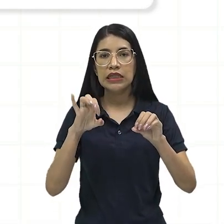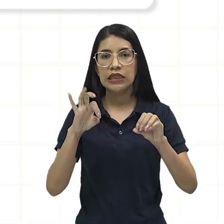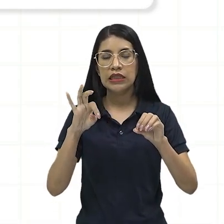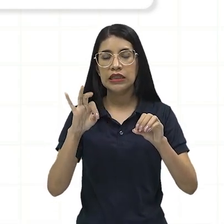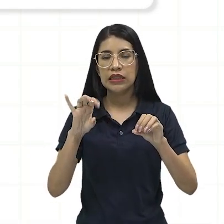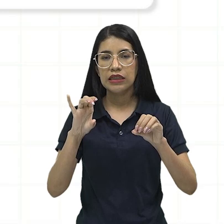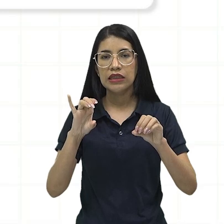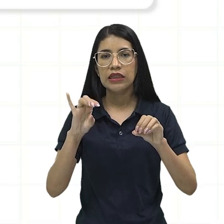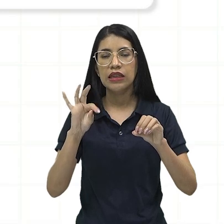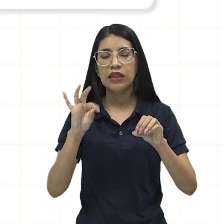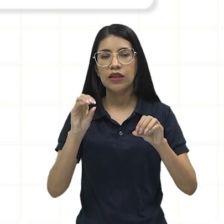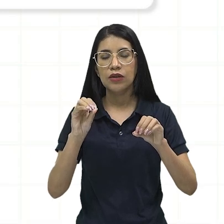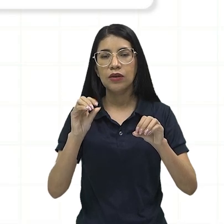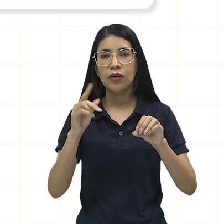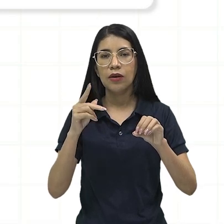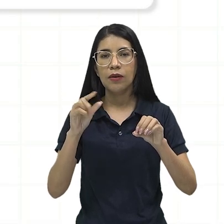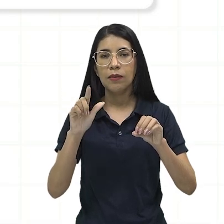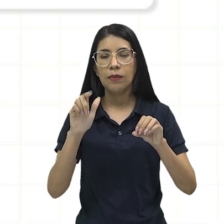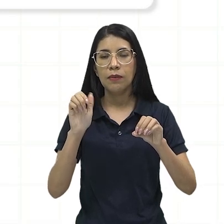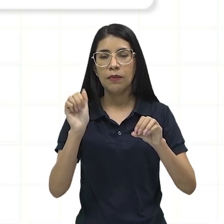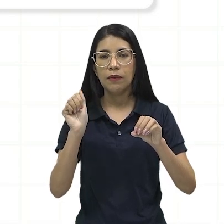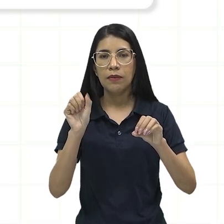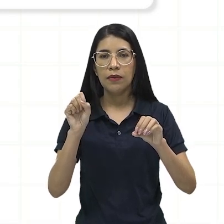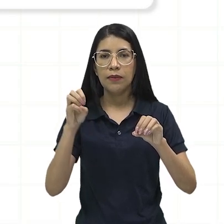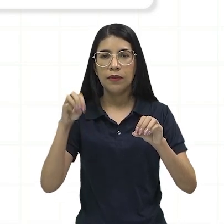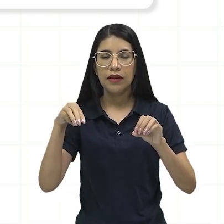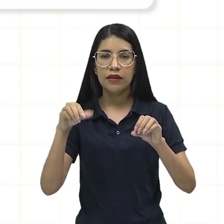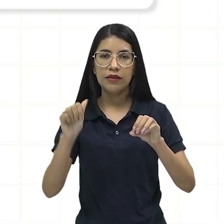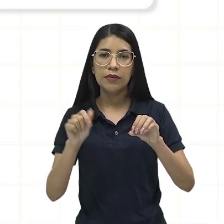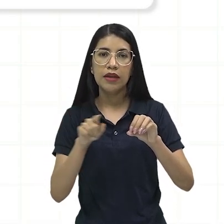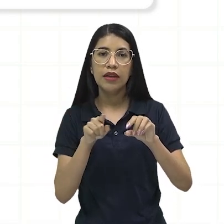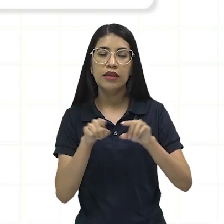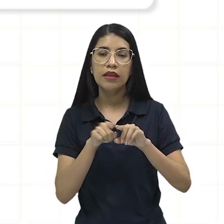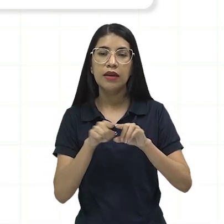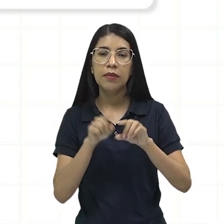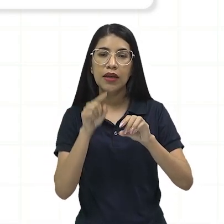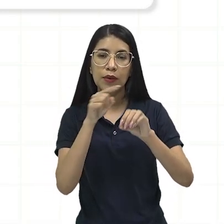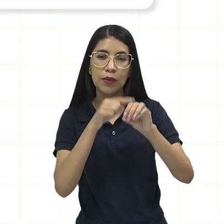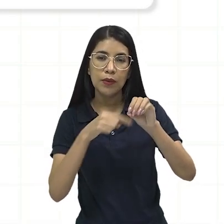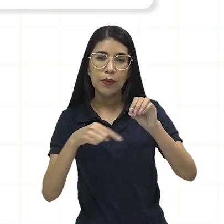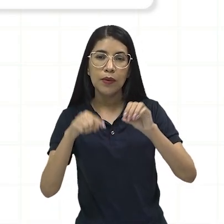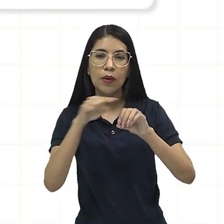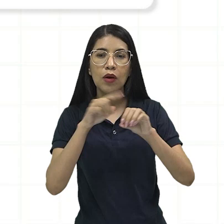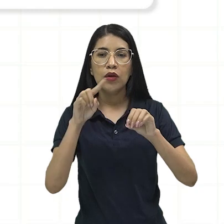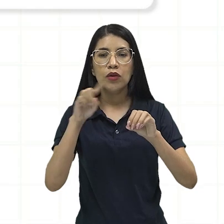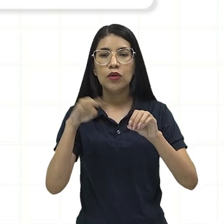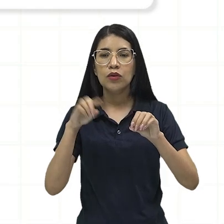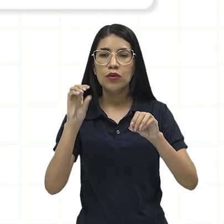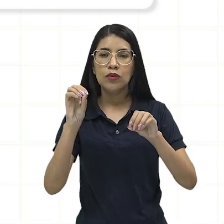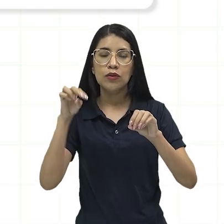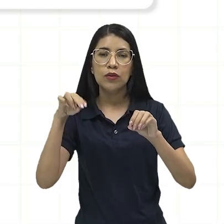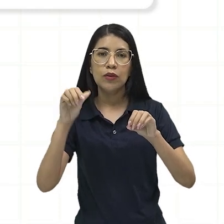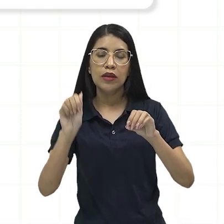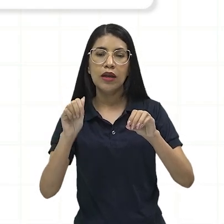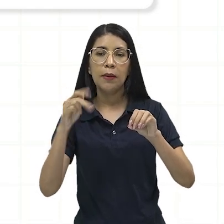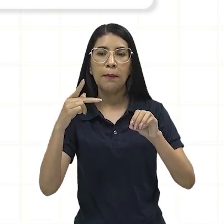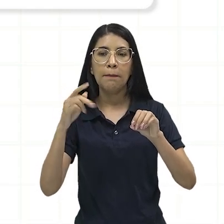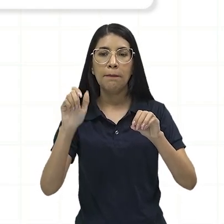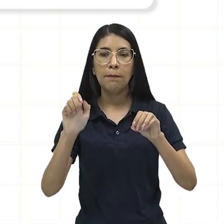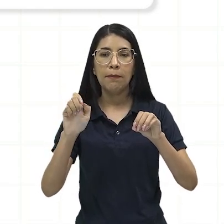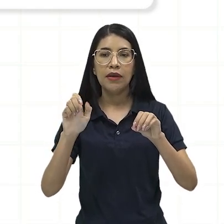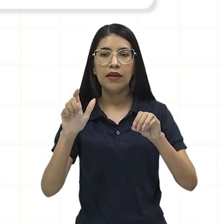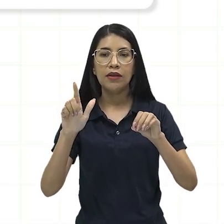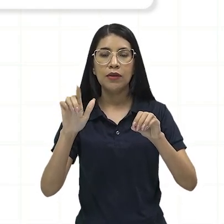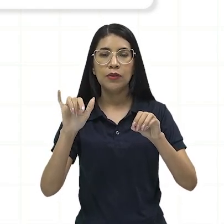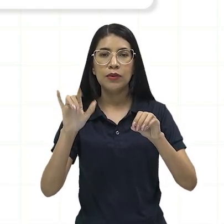esse citoplasma, uma região chamada de zona pelúcida, que é essa camada aqui ao redor dessa célula,